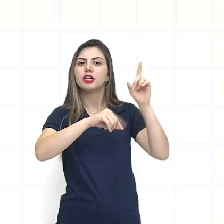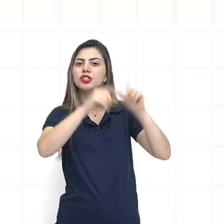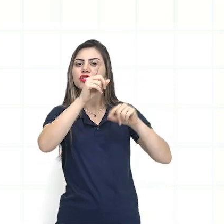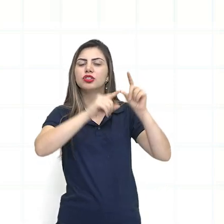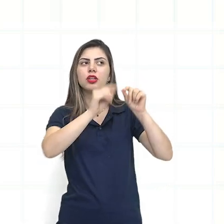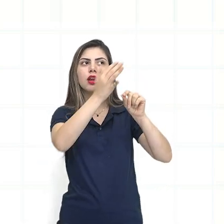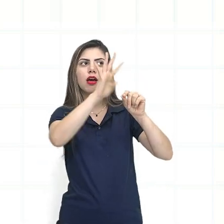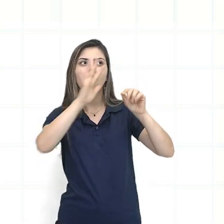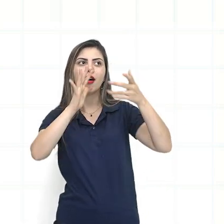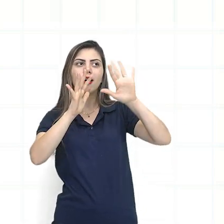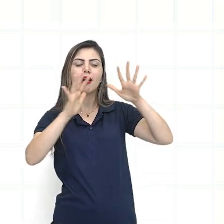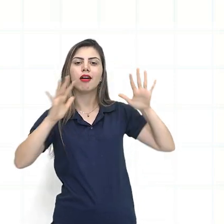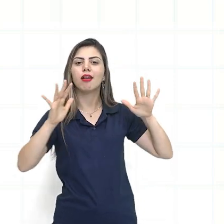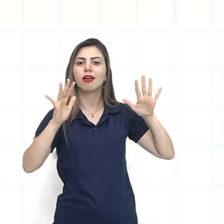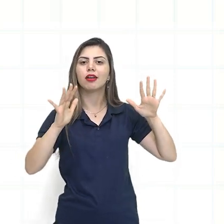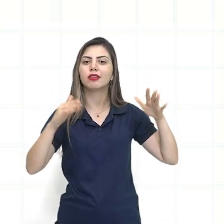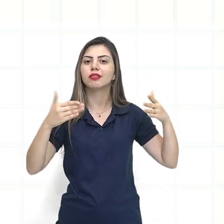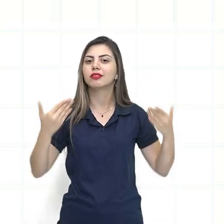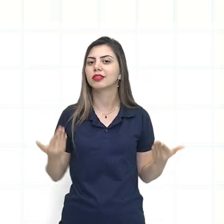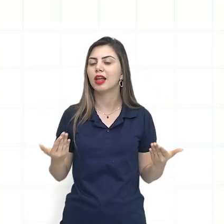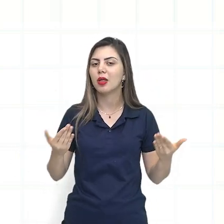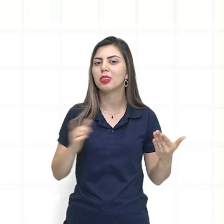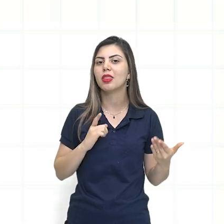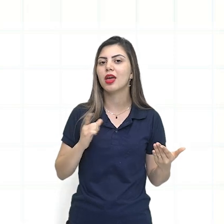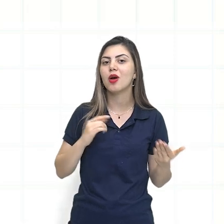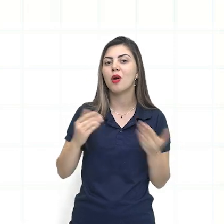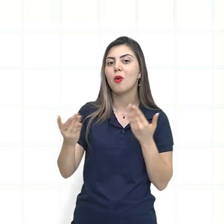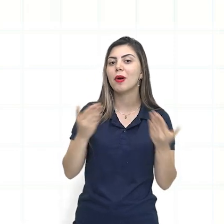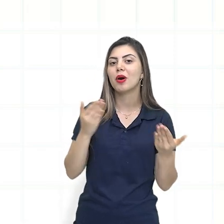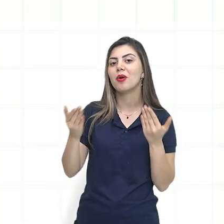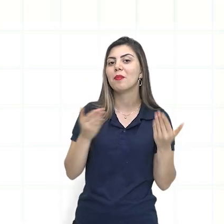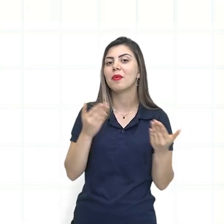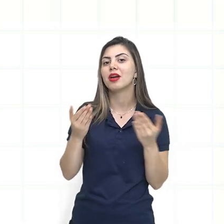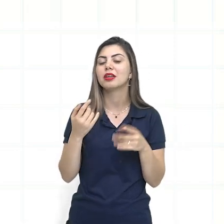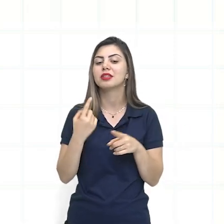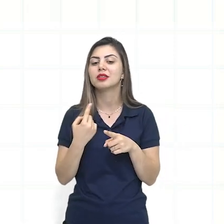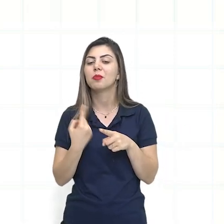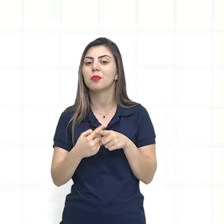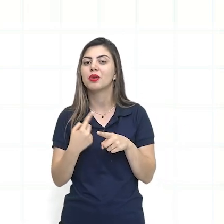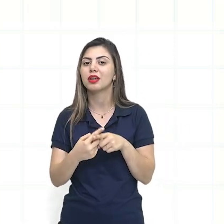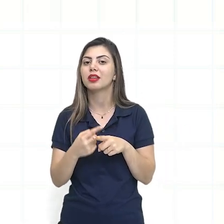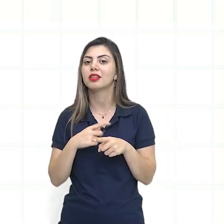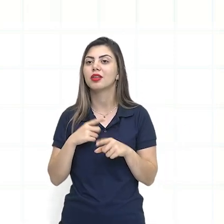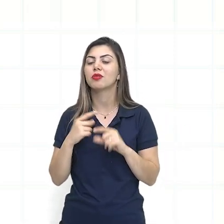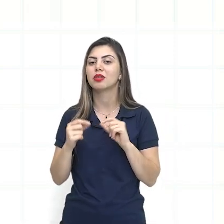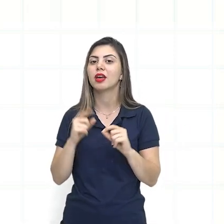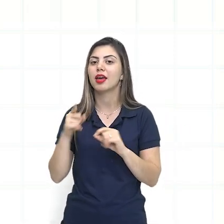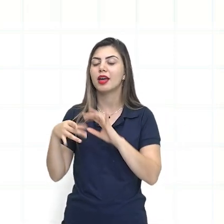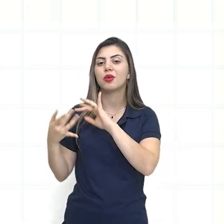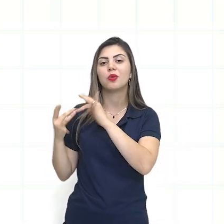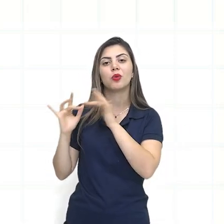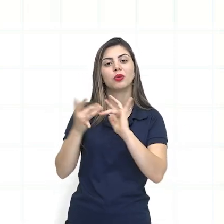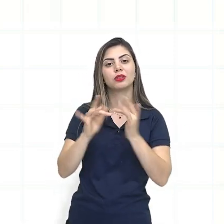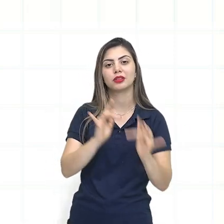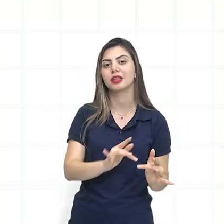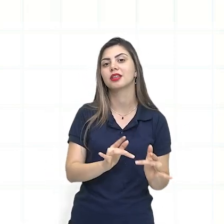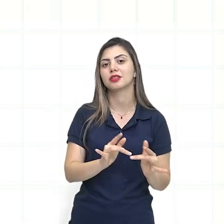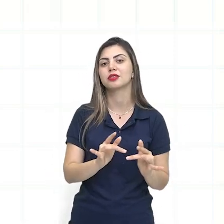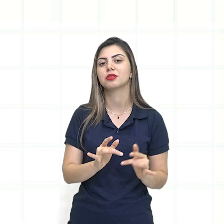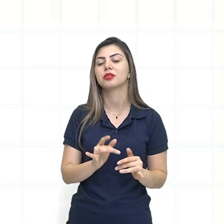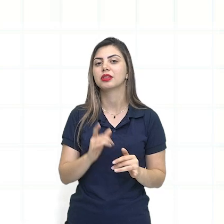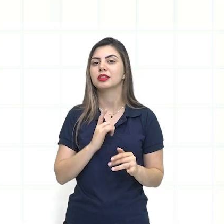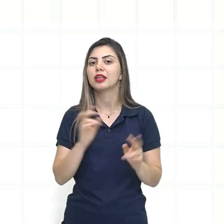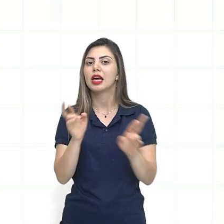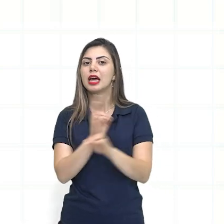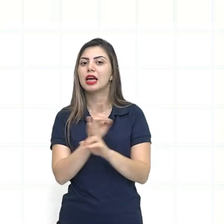brilhantes? Estou fazendo uma comparação em virtude de uma circunstância que há entre as